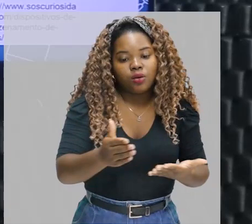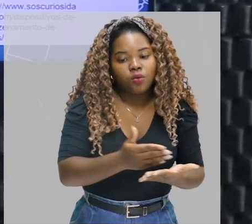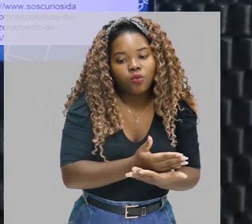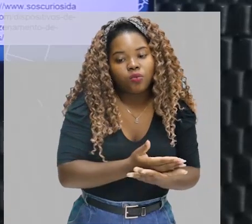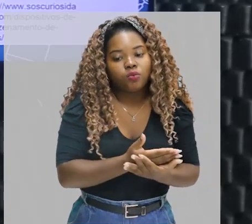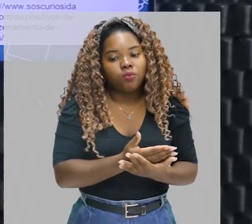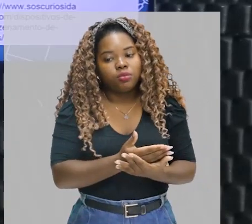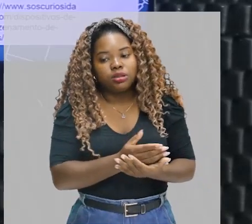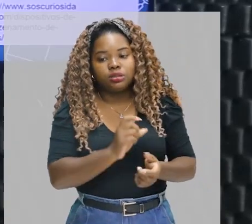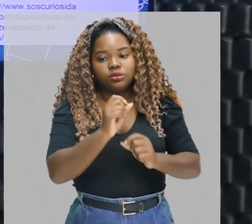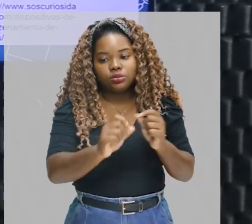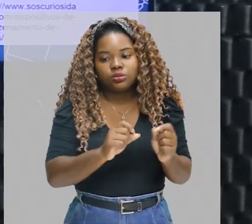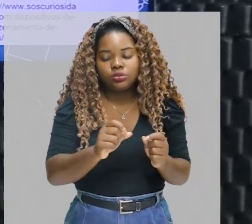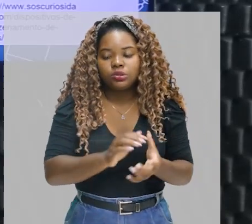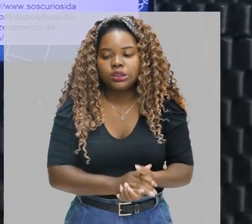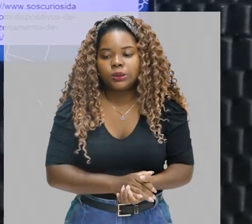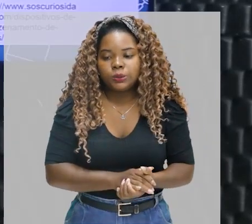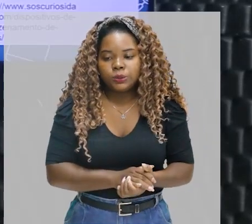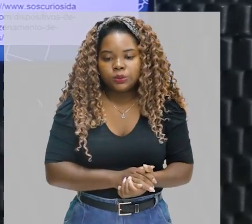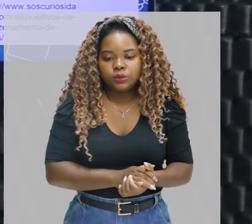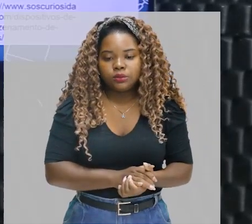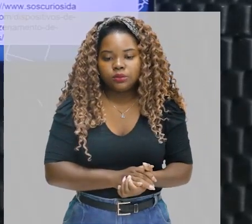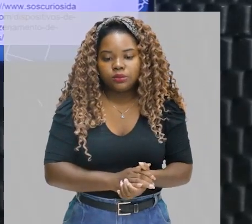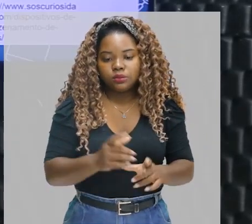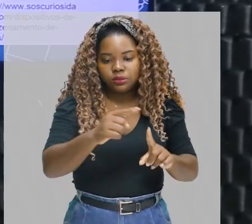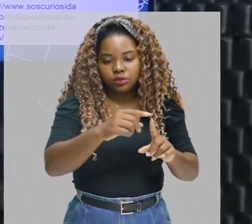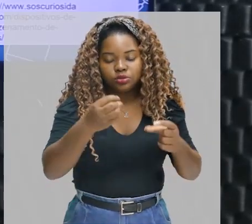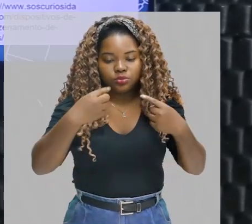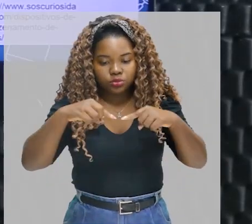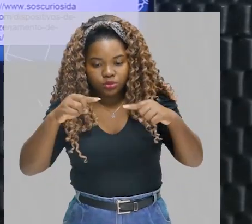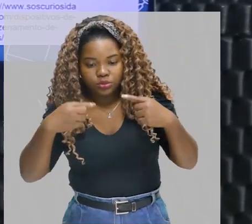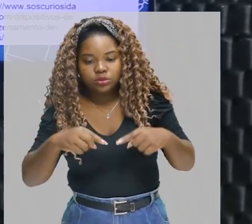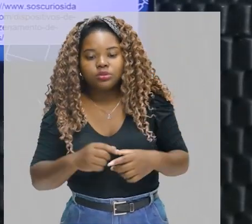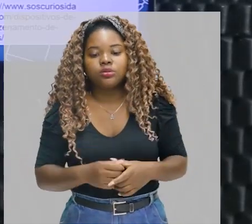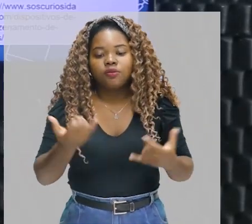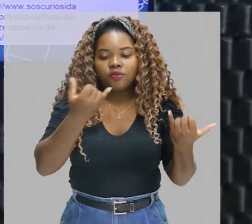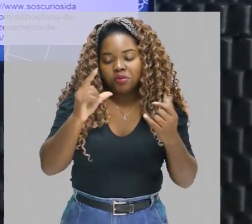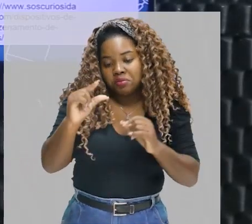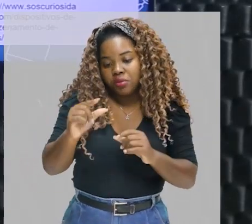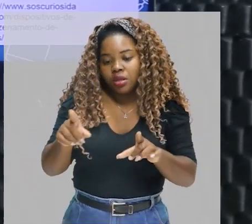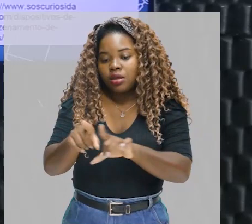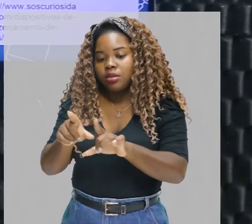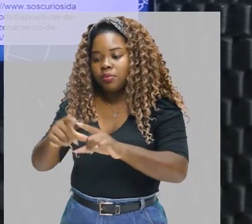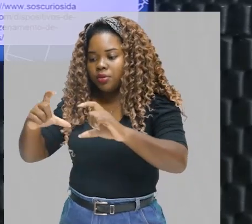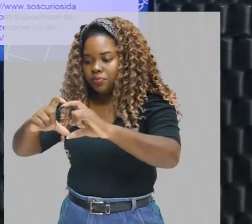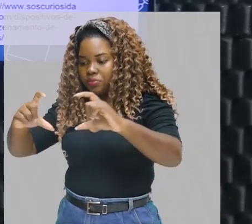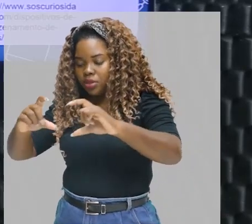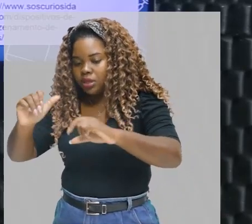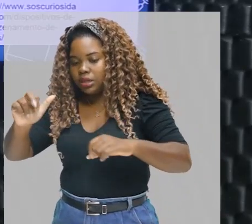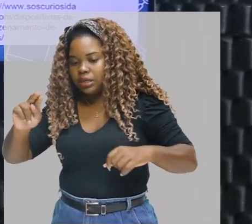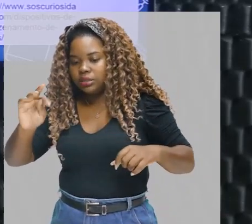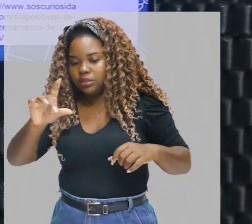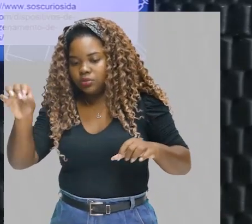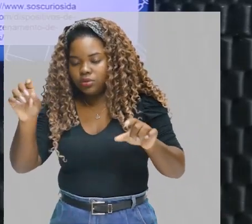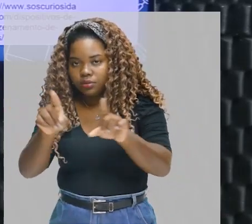musicais sendo colocadas, certo? Informações bem poucas. Esse cartão também, né? Ele é um cartão em